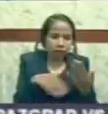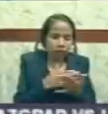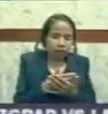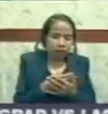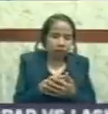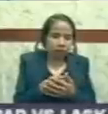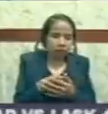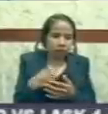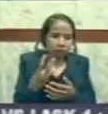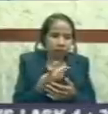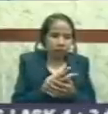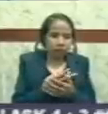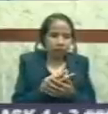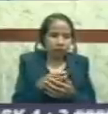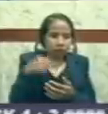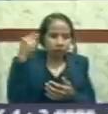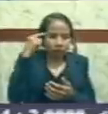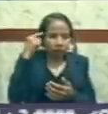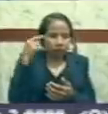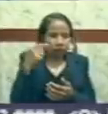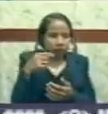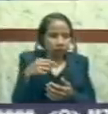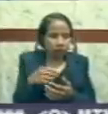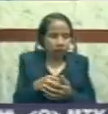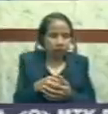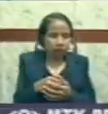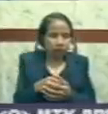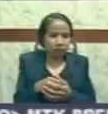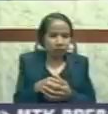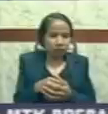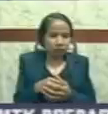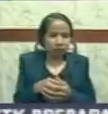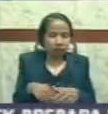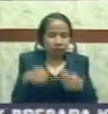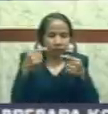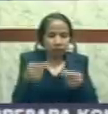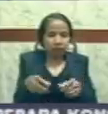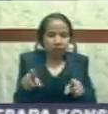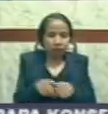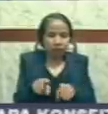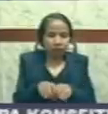Nebe ita governo hatan katak dihan katak ide nem quando foba makanesan